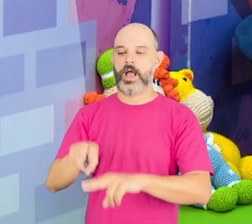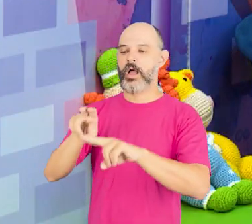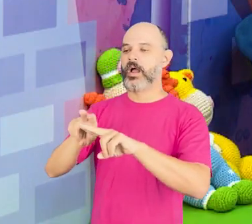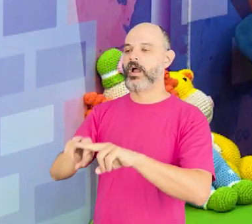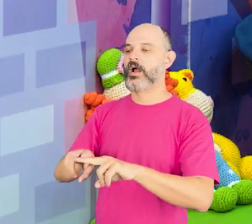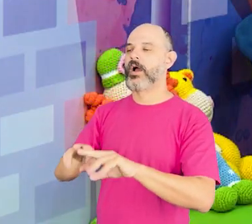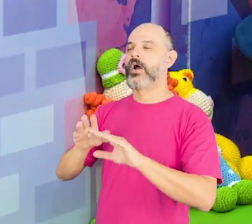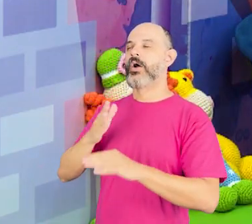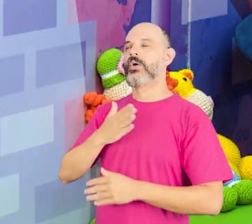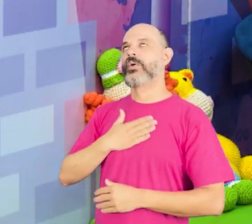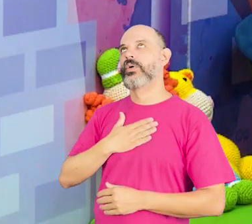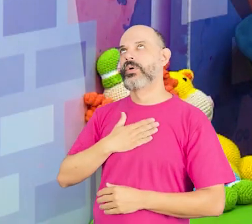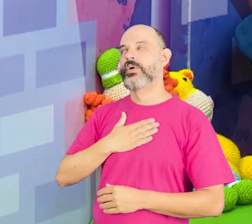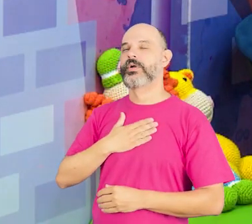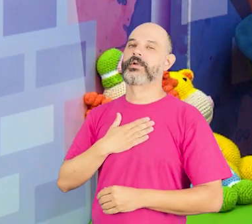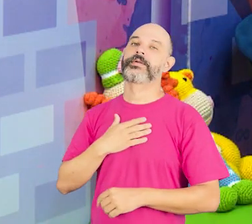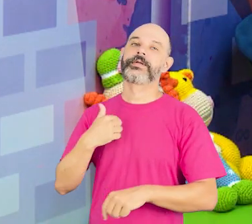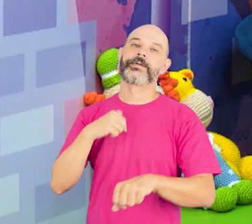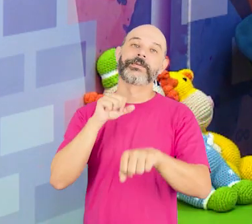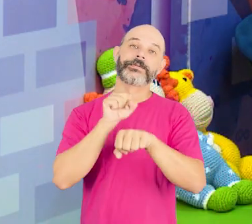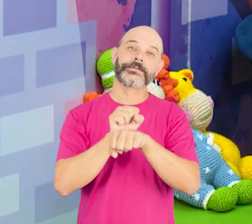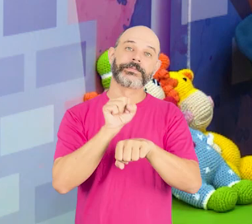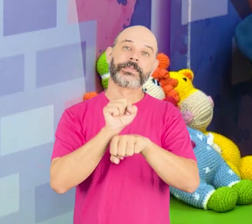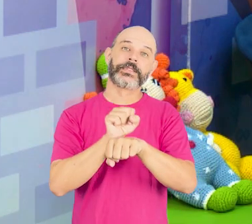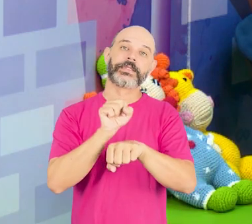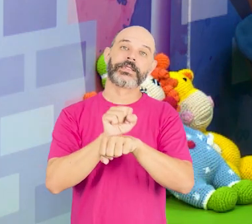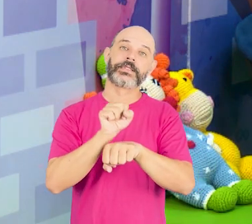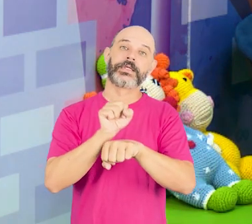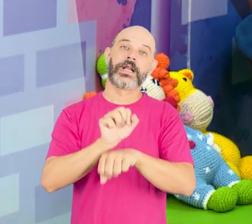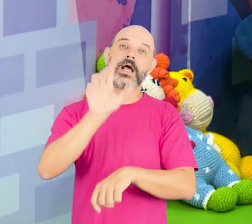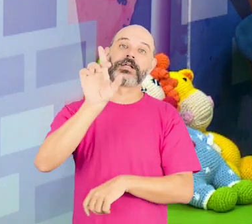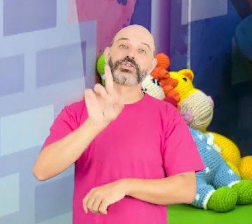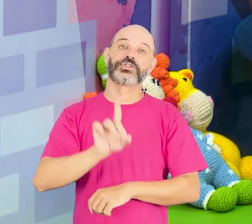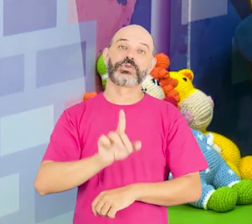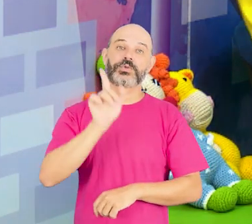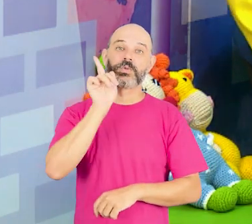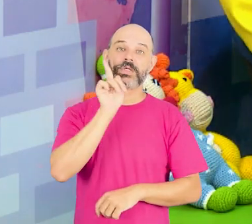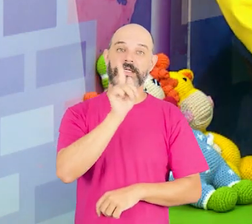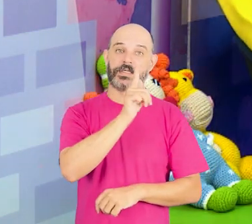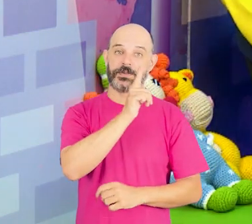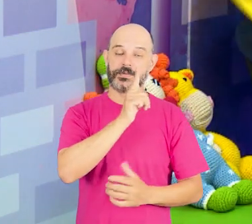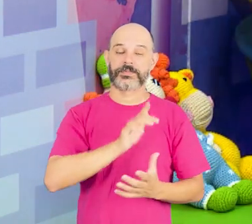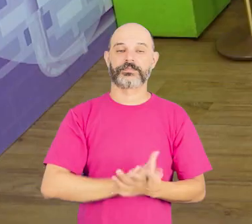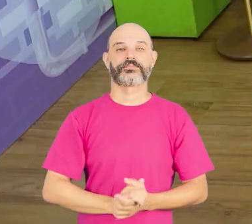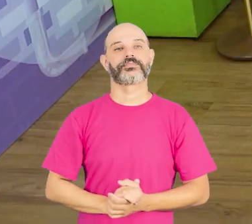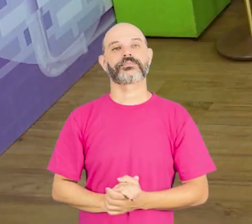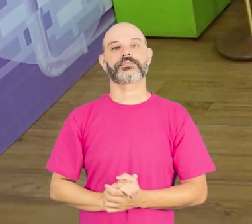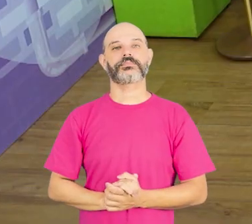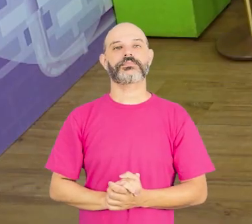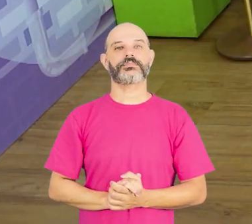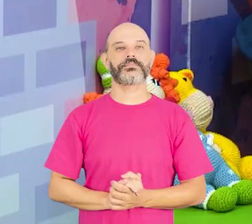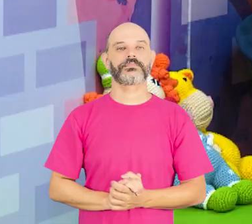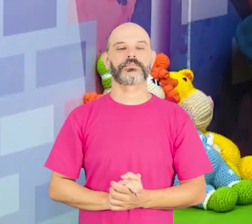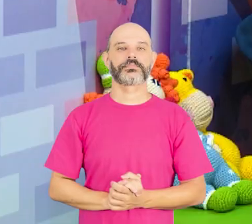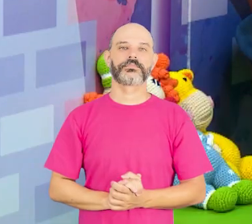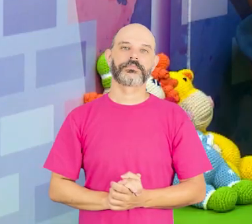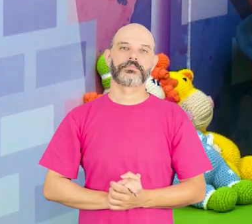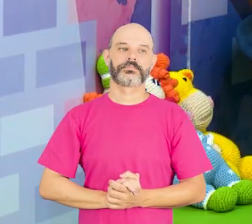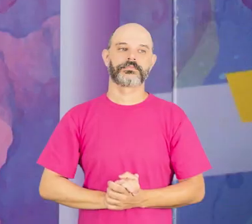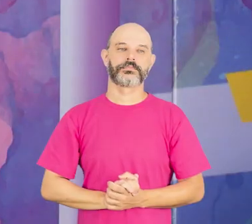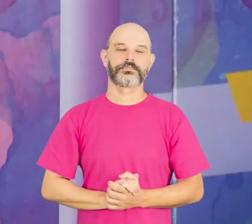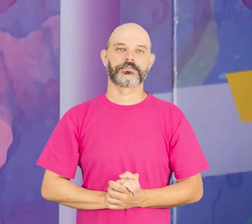Uma cadeira. Enquanto eu espero a diretora Gláucia.